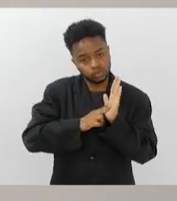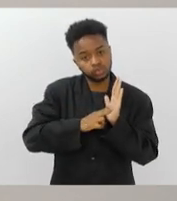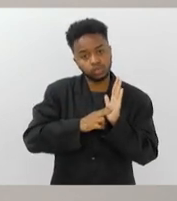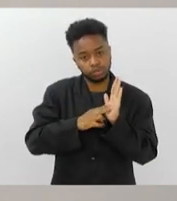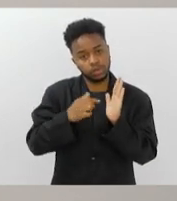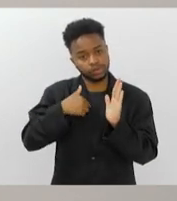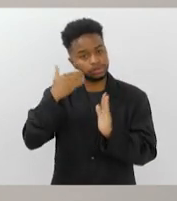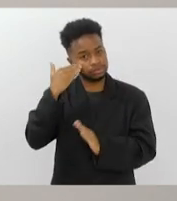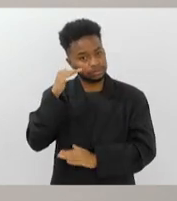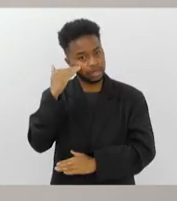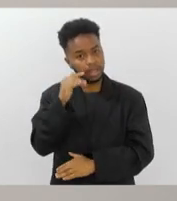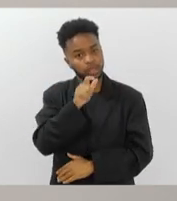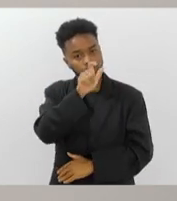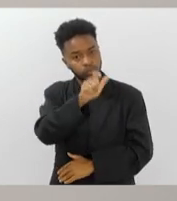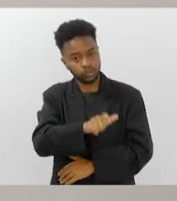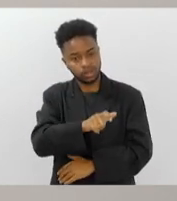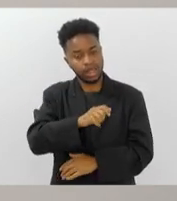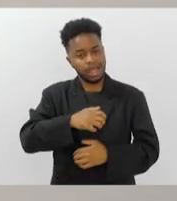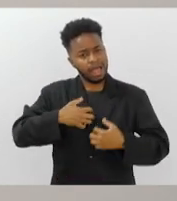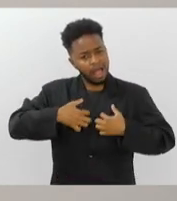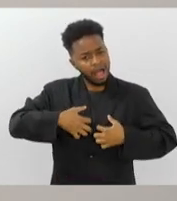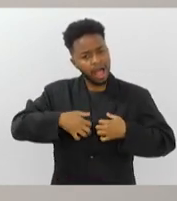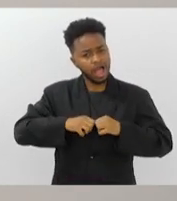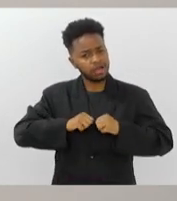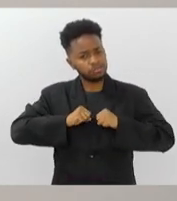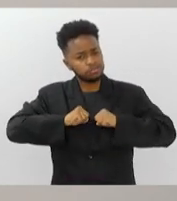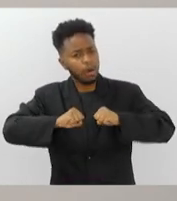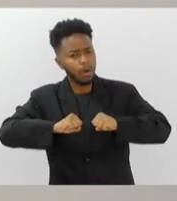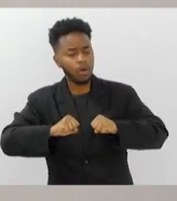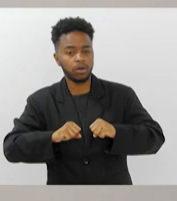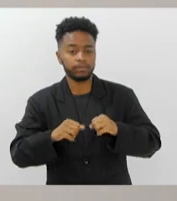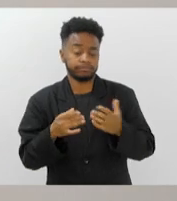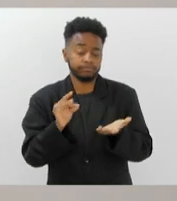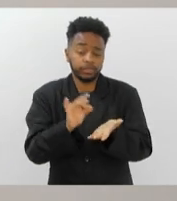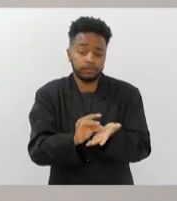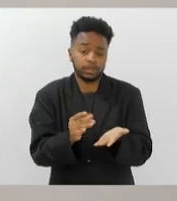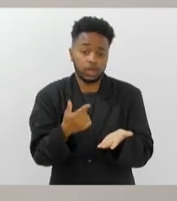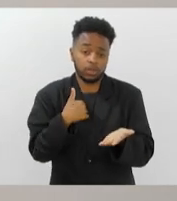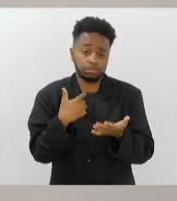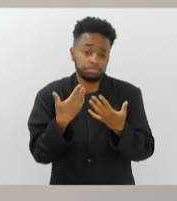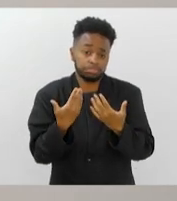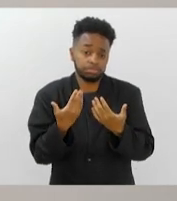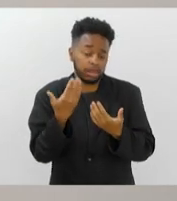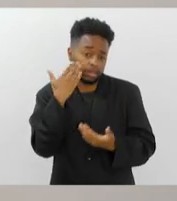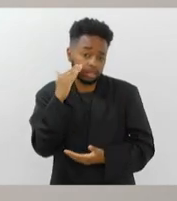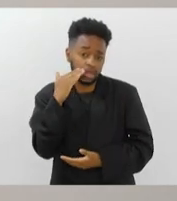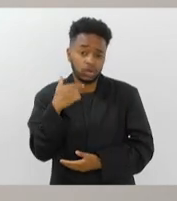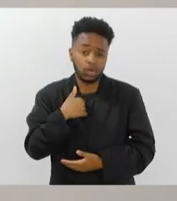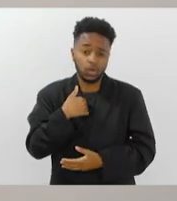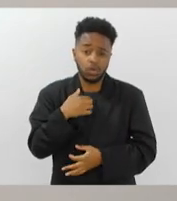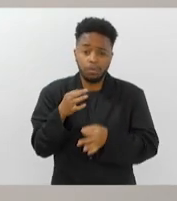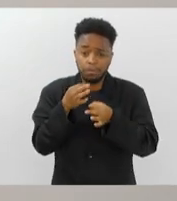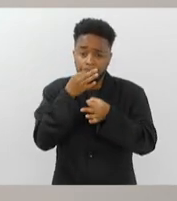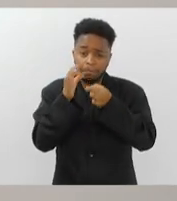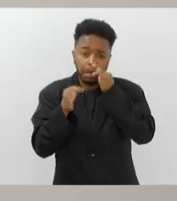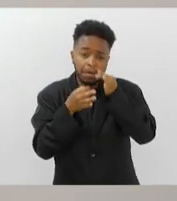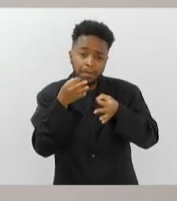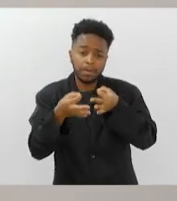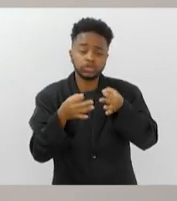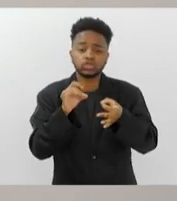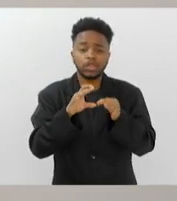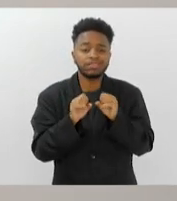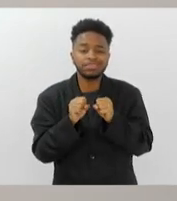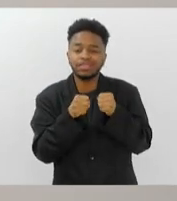sua a sua indignação de fato eh não vou Tercer comentários somente em defesa mas